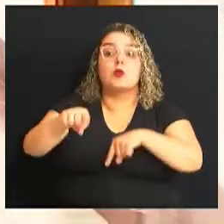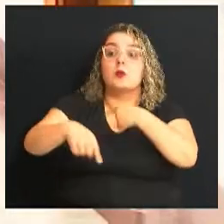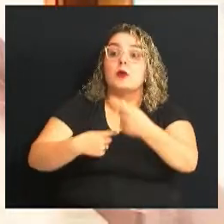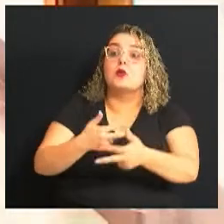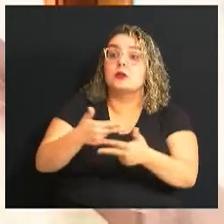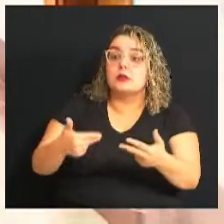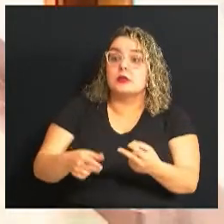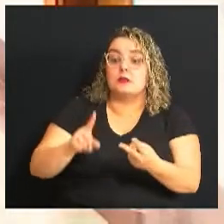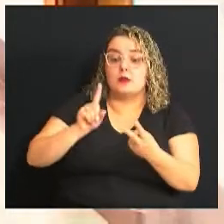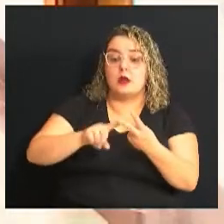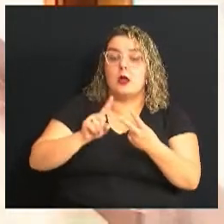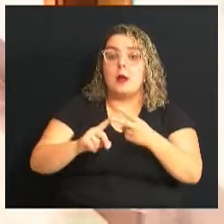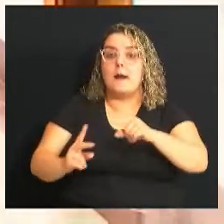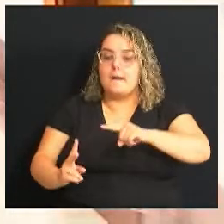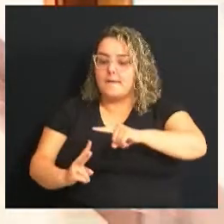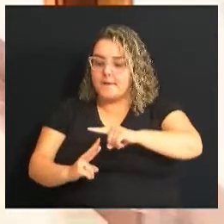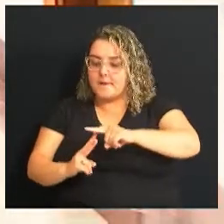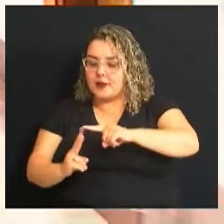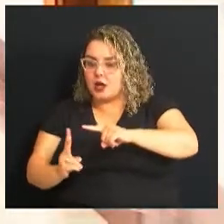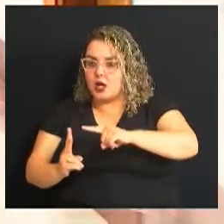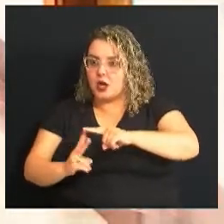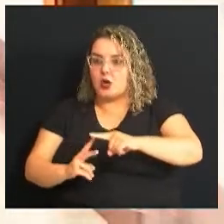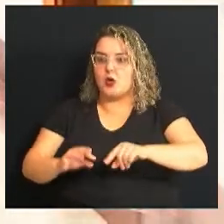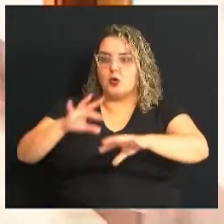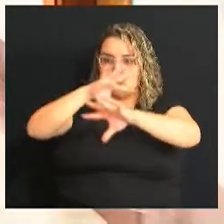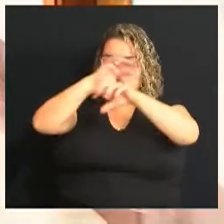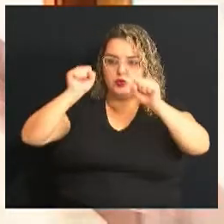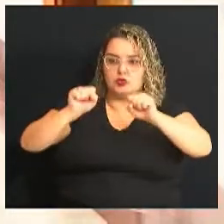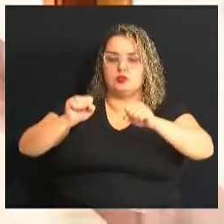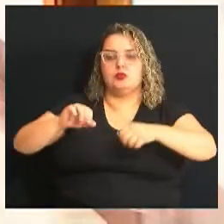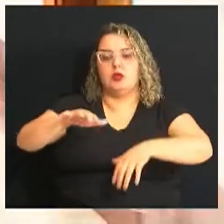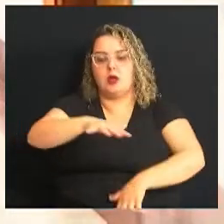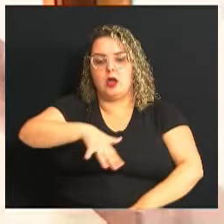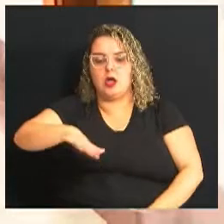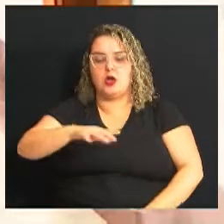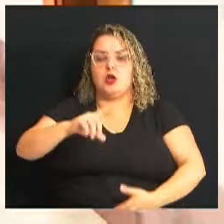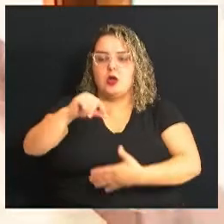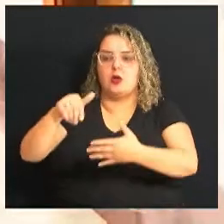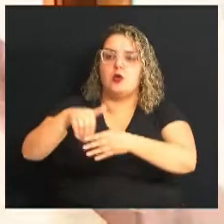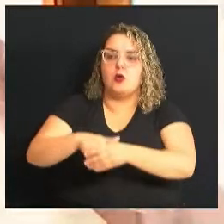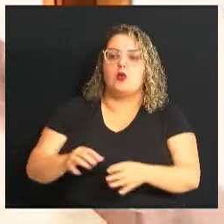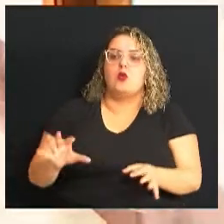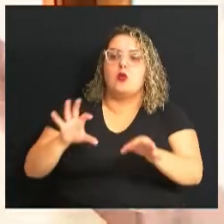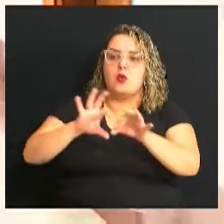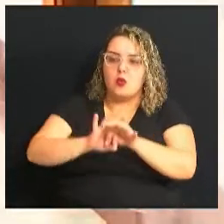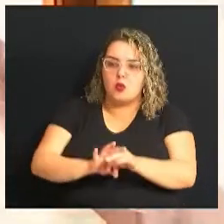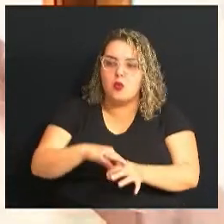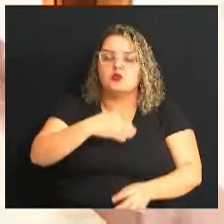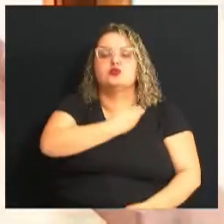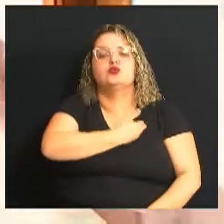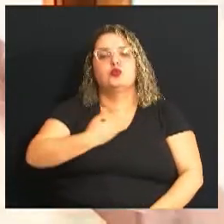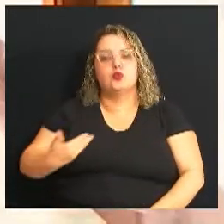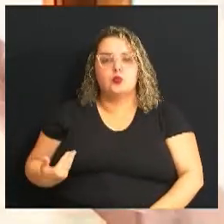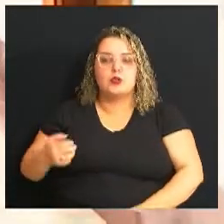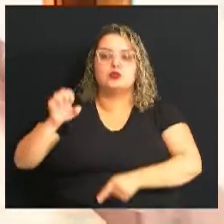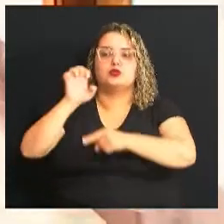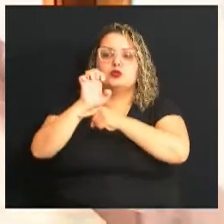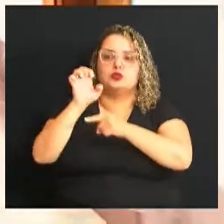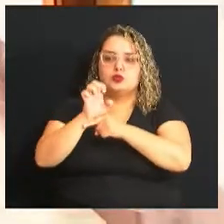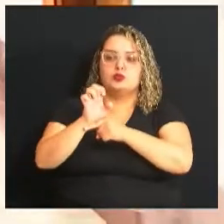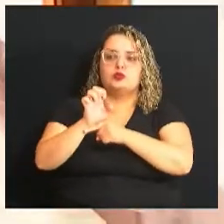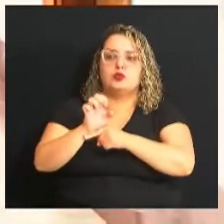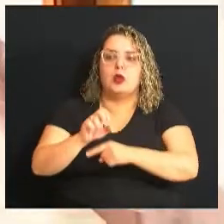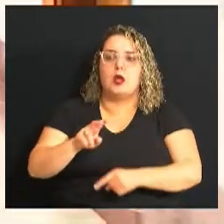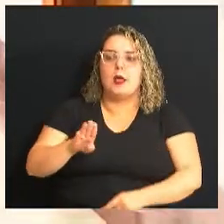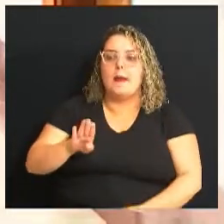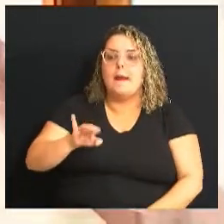relacionada à biometria. O Tribunal Regional Eleitoral ele firmou convênio com o governo do estado e importou biometria